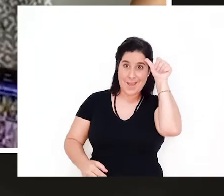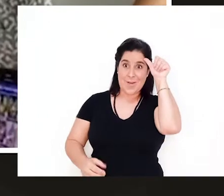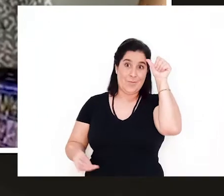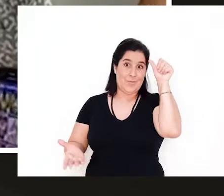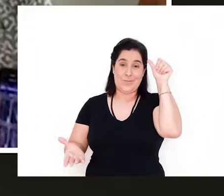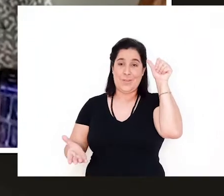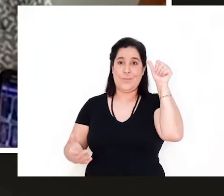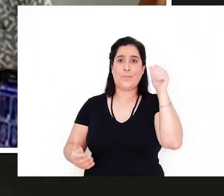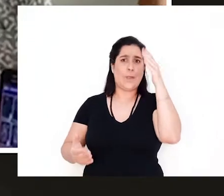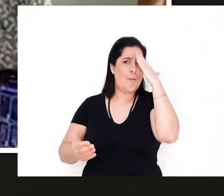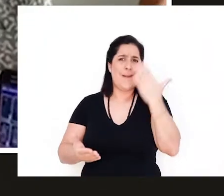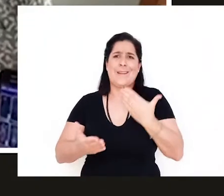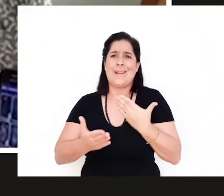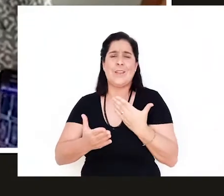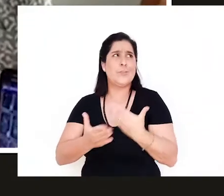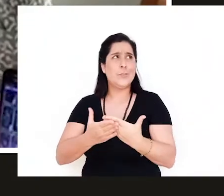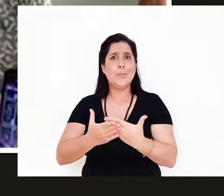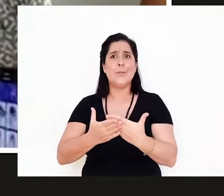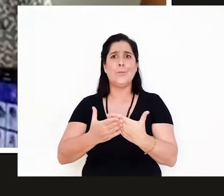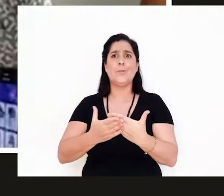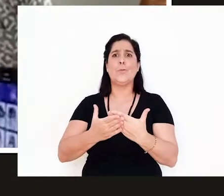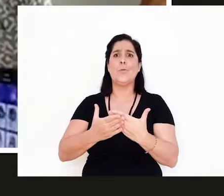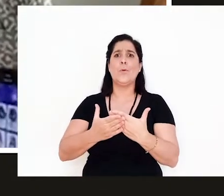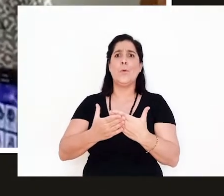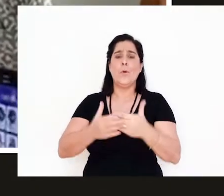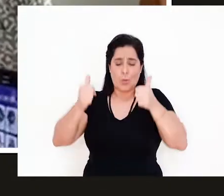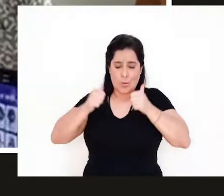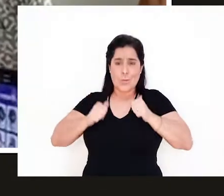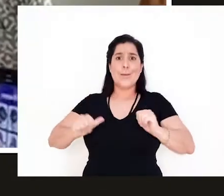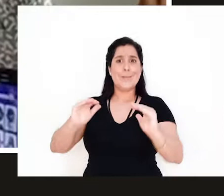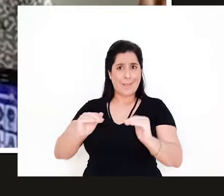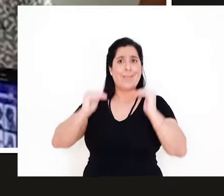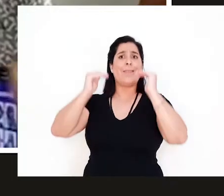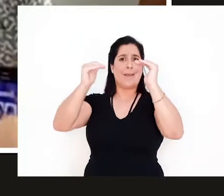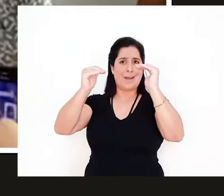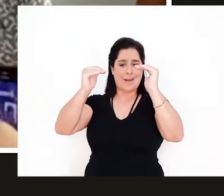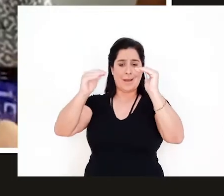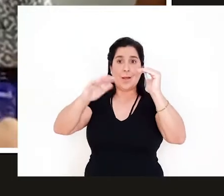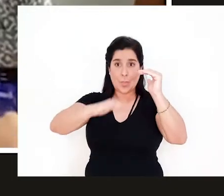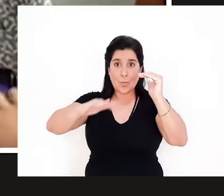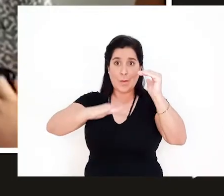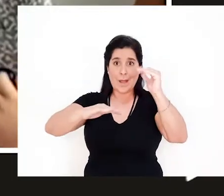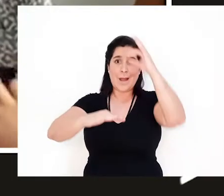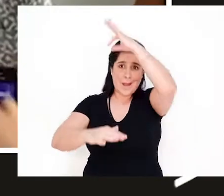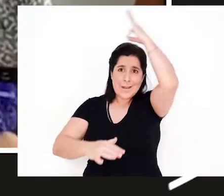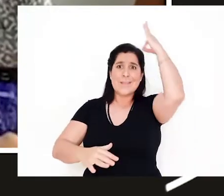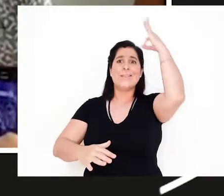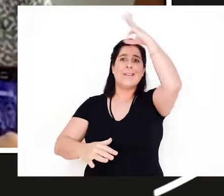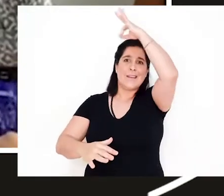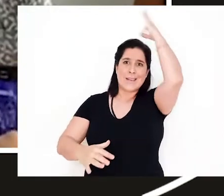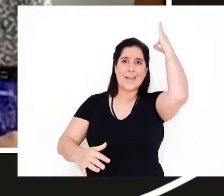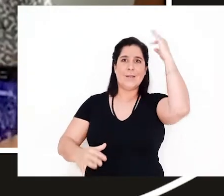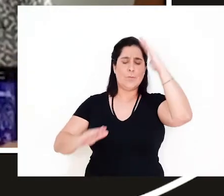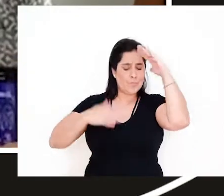grandiosidade, esse lugar que eu acredito, assim, espiritualmente, assim, um lugar sagrado, eu posso dizer, assim, na minha percepção. Então, assim,